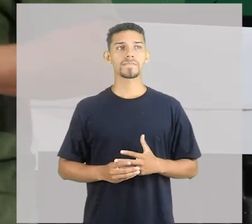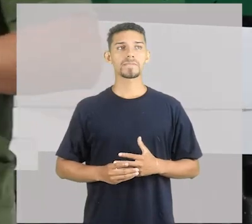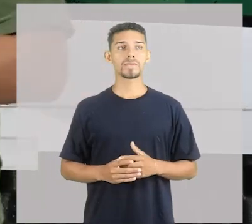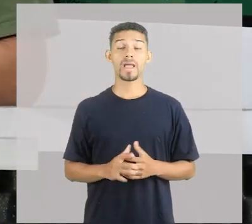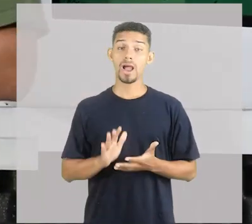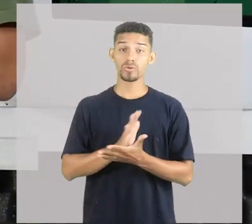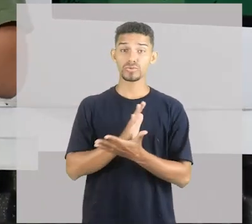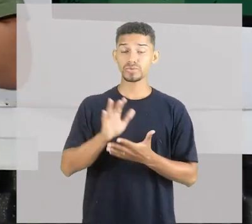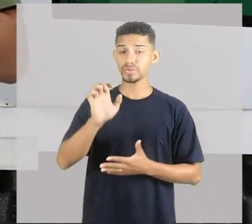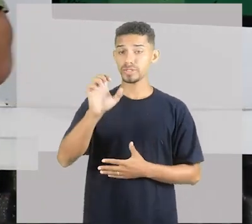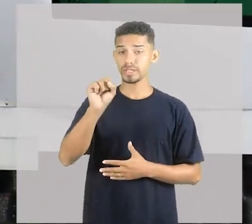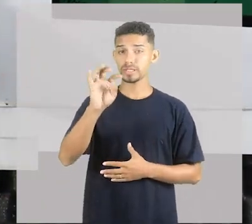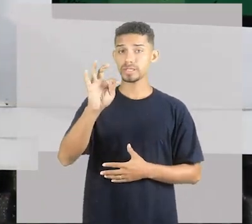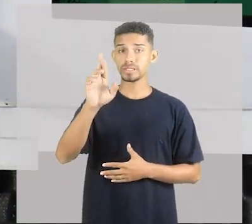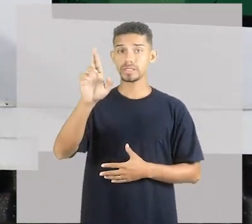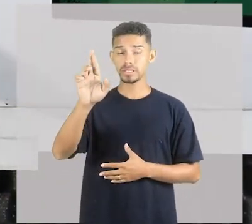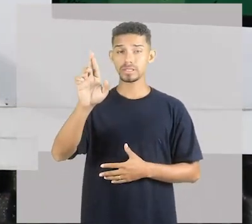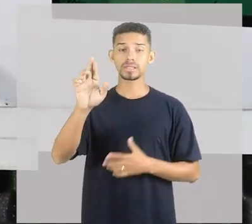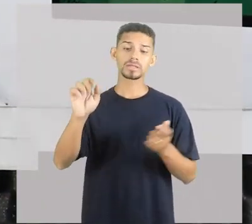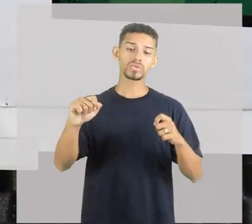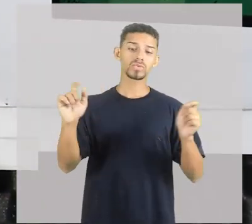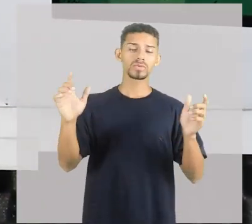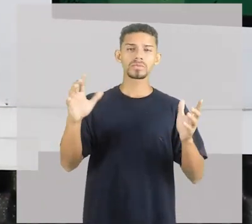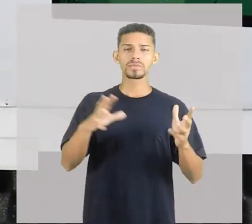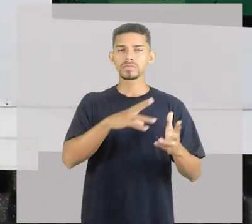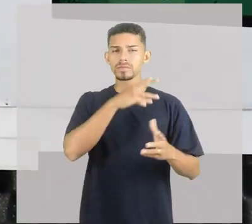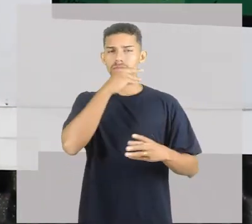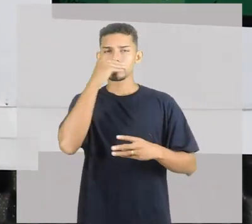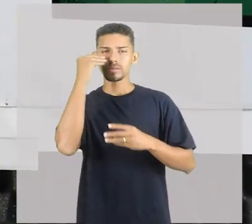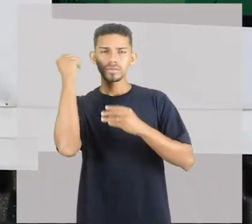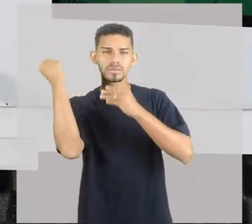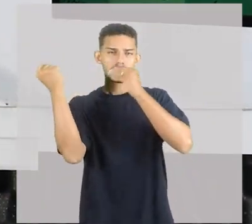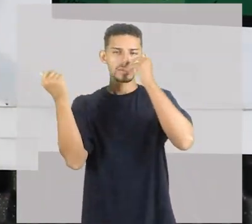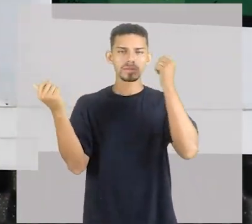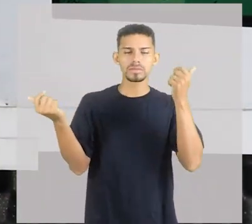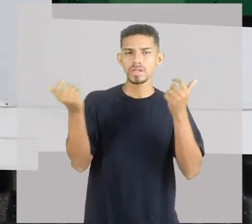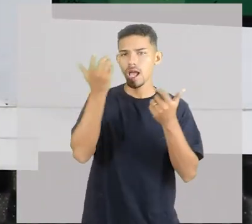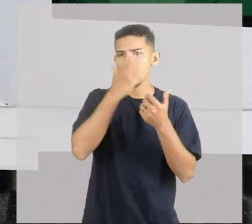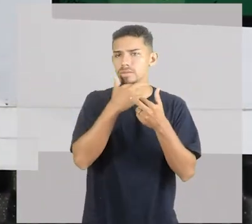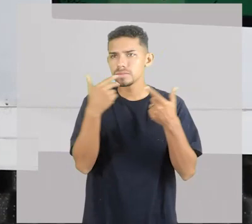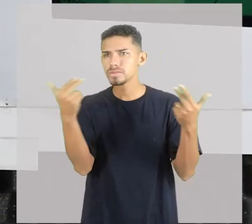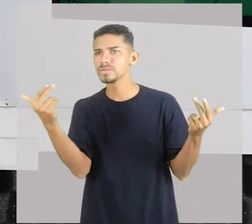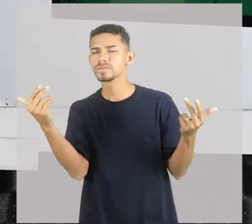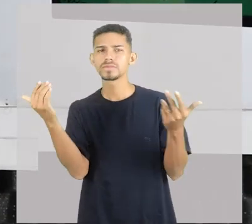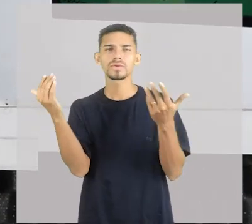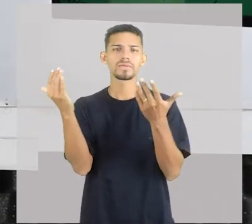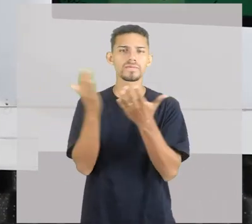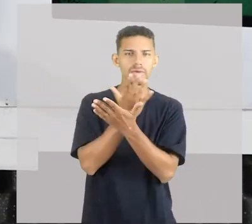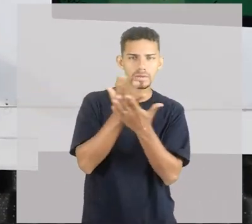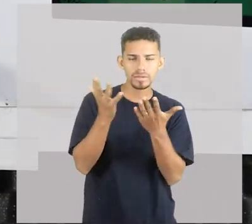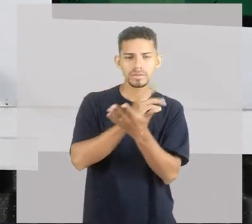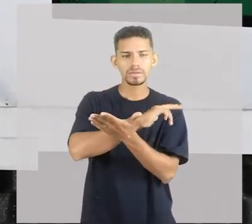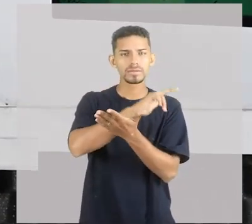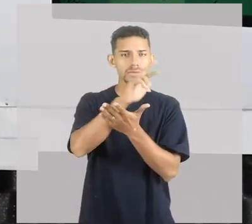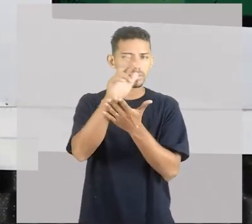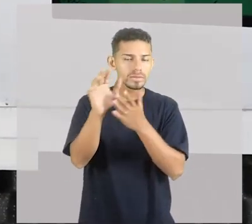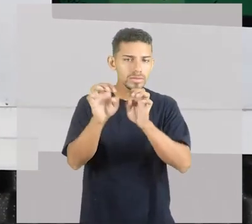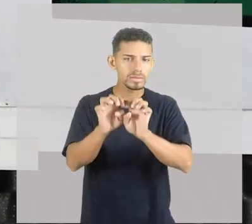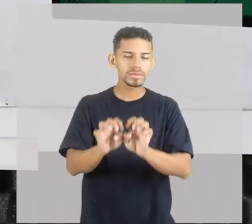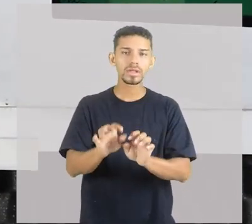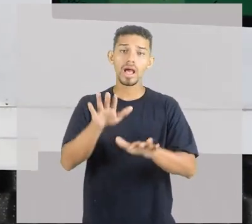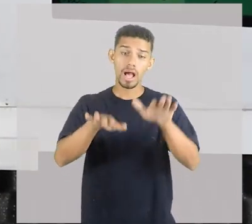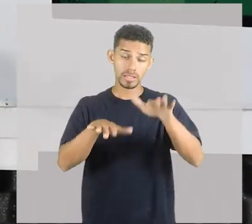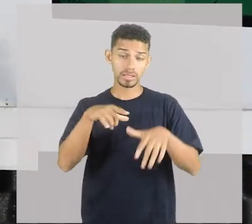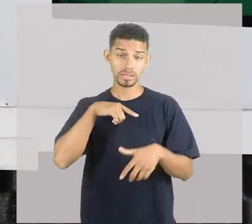Alguns ésteres, gente, eles passam cheiro de frutas, de determinadas estruturas. Então, às vezes, você tem